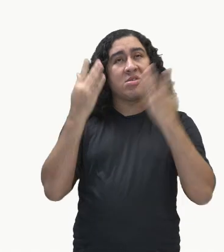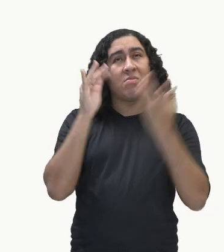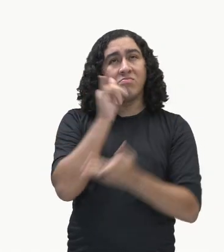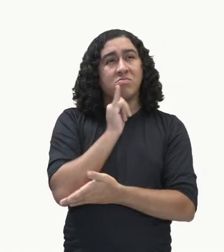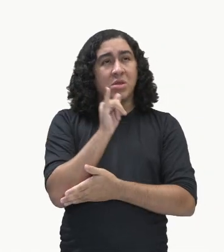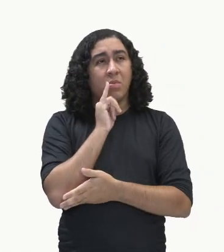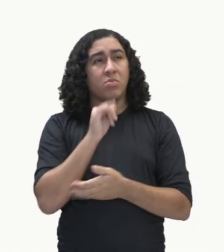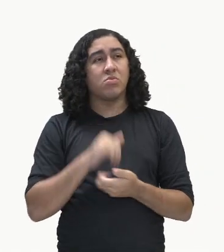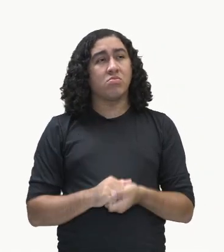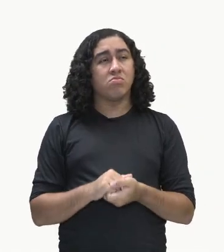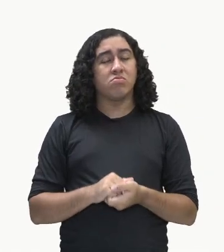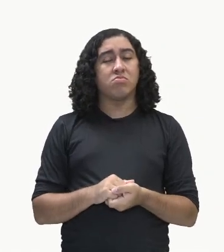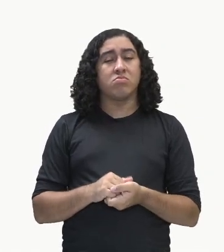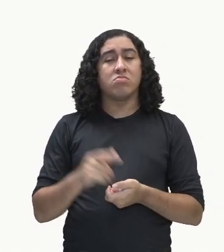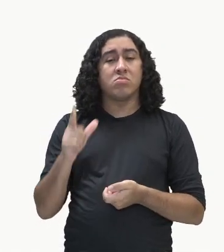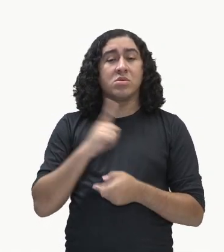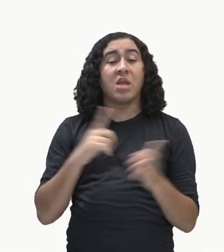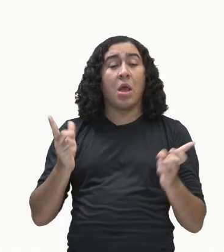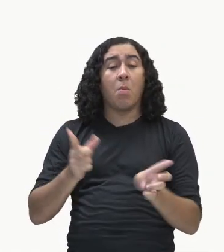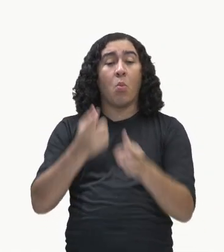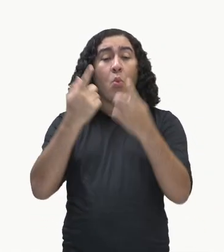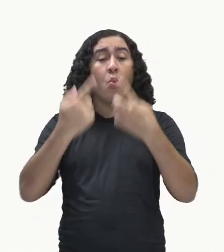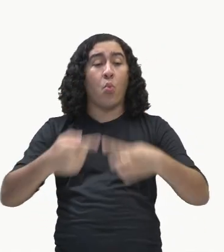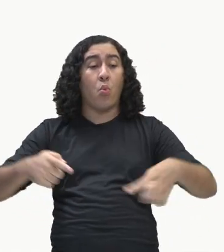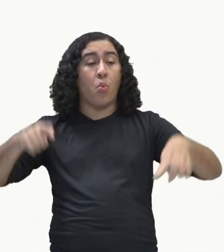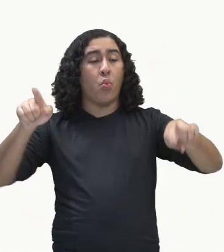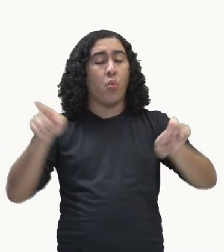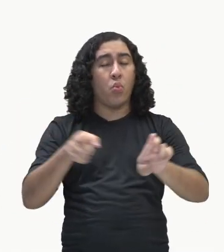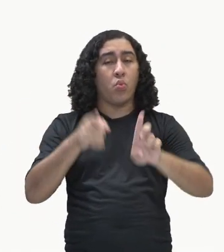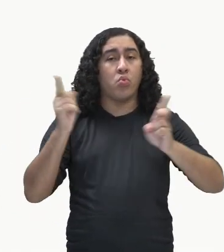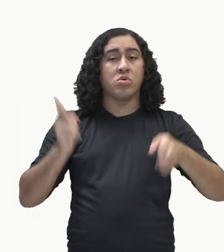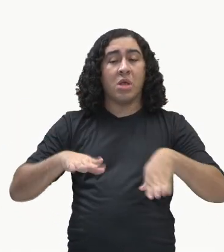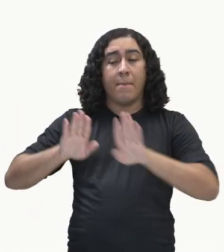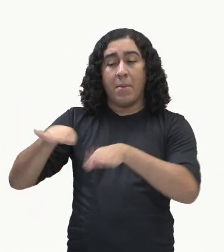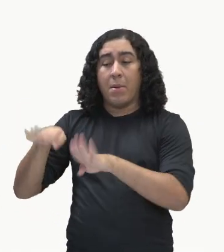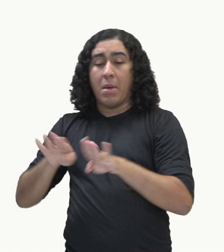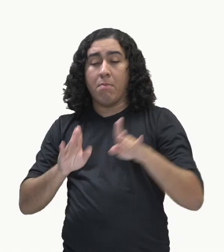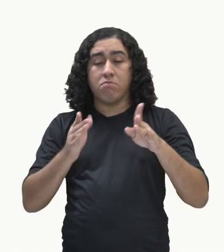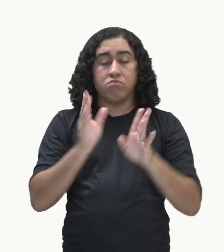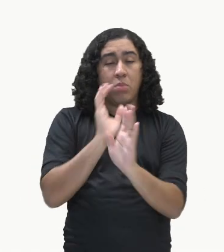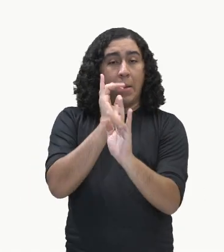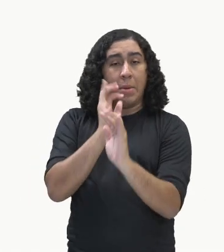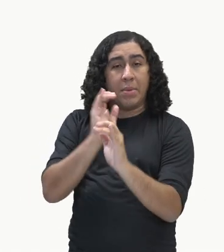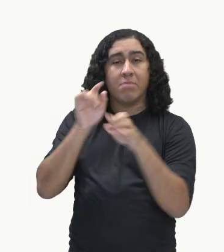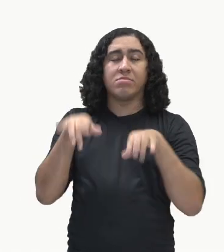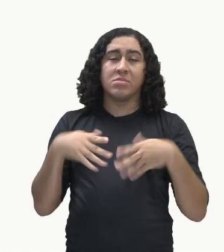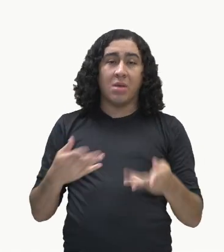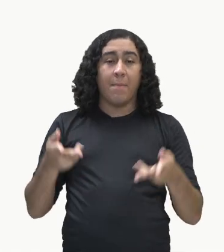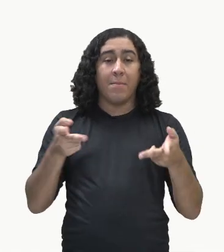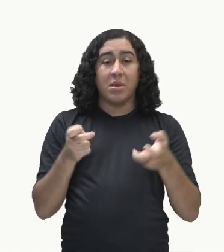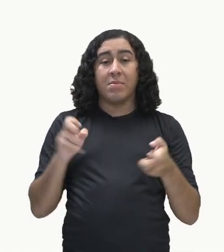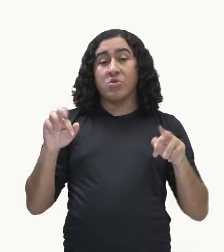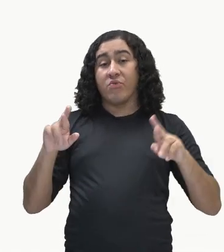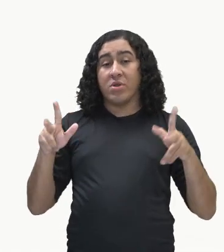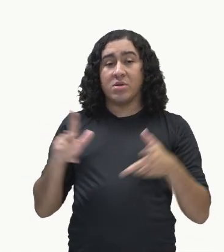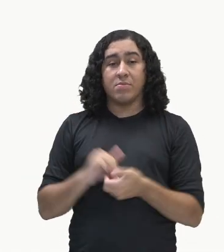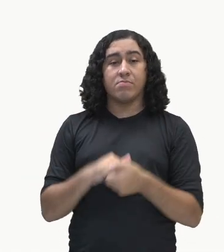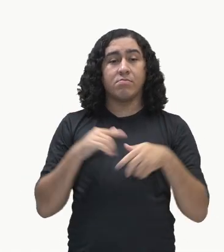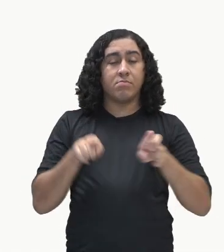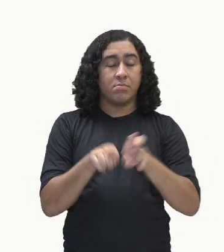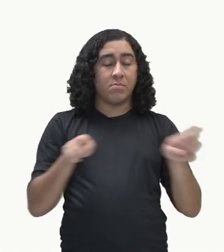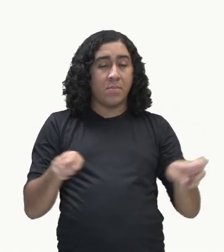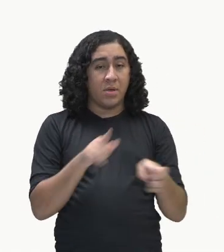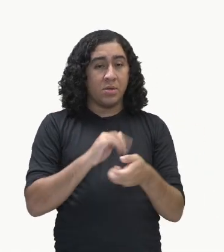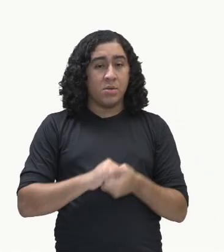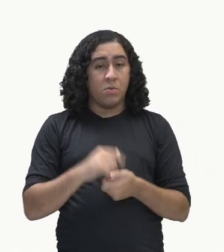da filarmônica ou algo do tipo. Nesse caso aqui, tá? Concert ele entra dentro desse contexto, mas a palavrinha, esse